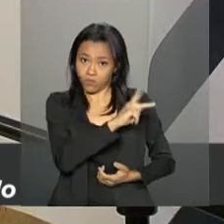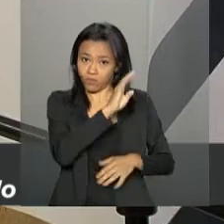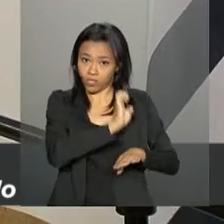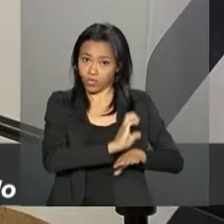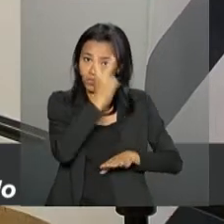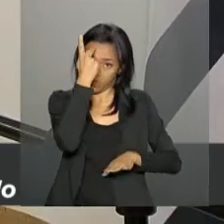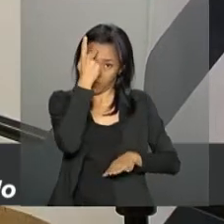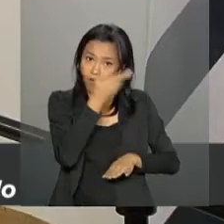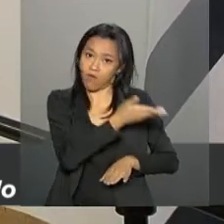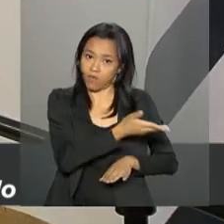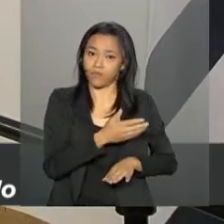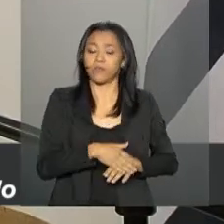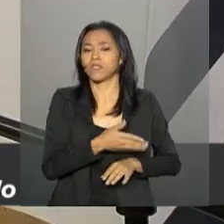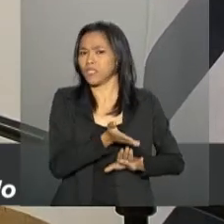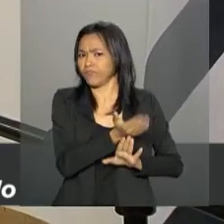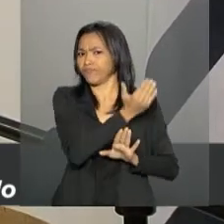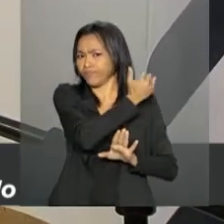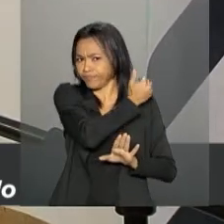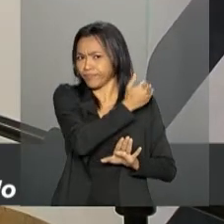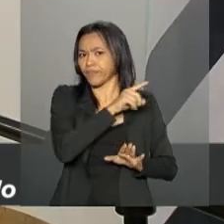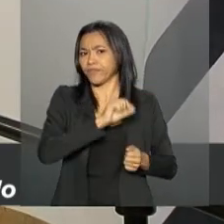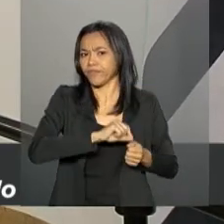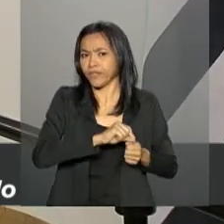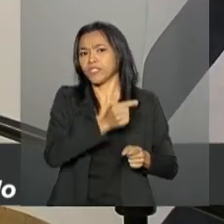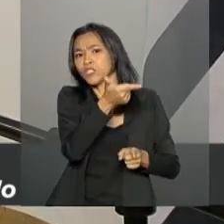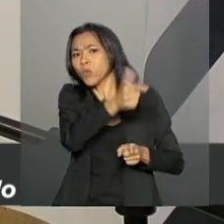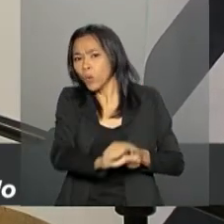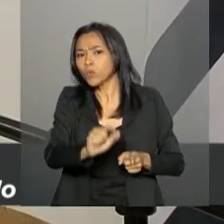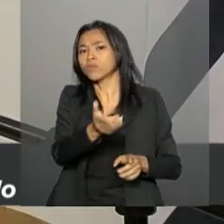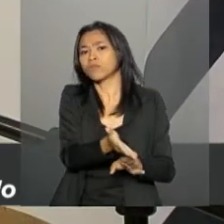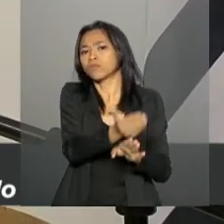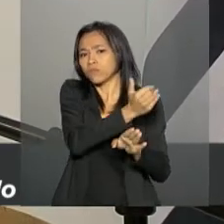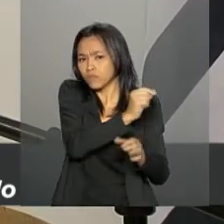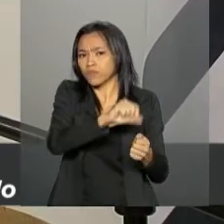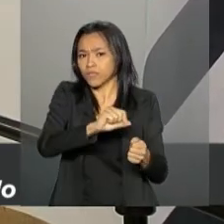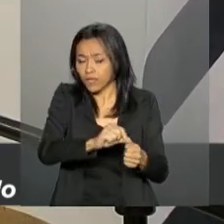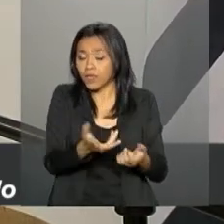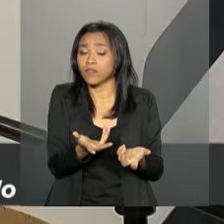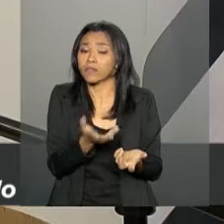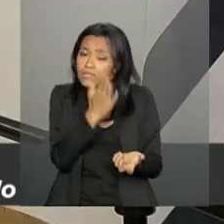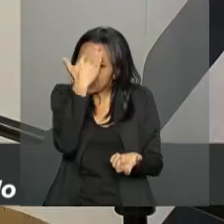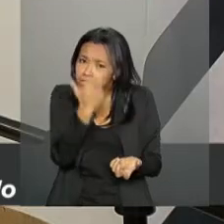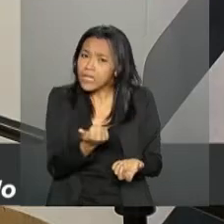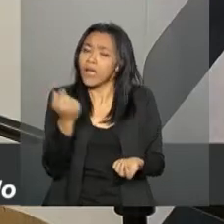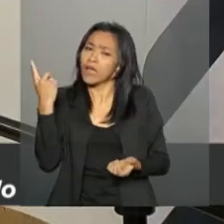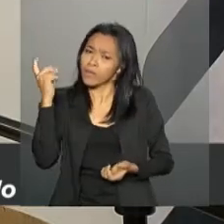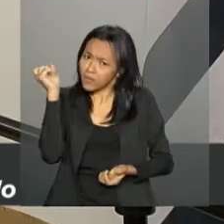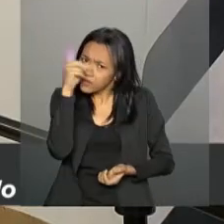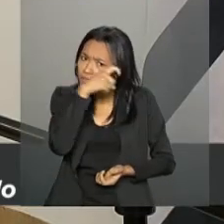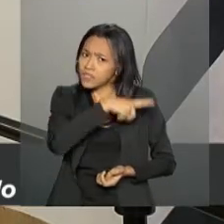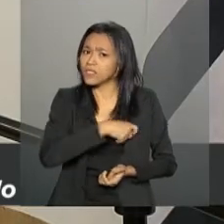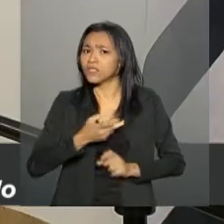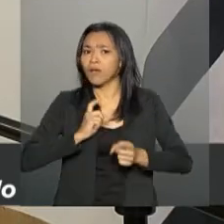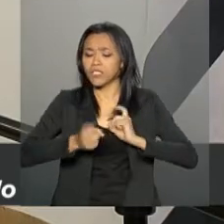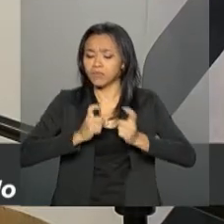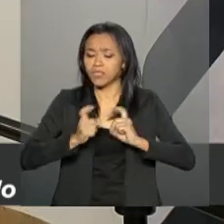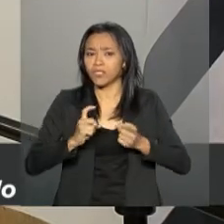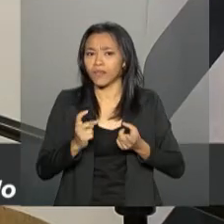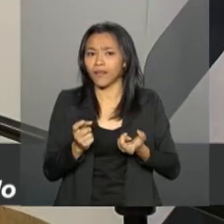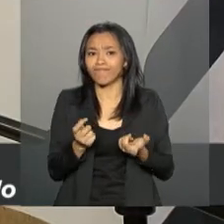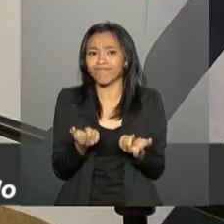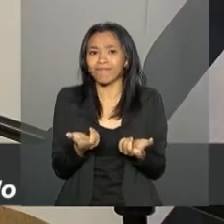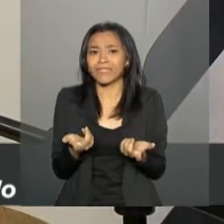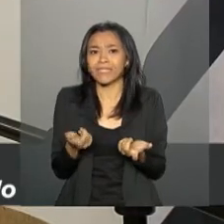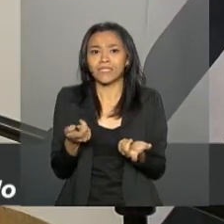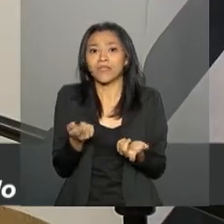Paulo, como anteriormente o fizera o Luiz Antônio Fleury Filho, sabe como é difícil administrar sem gastar. Mas foi o